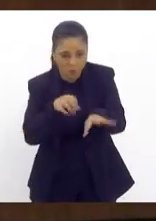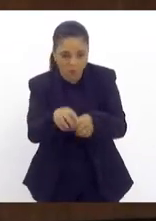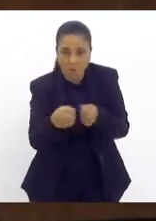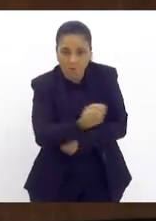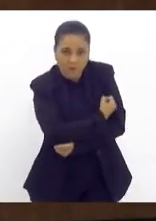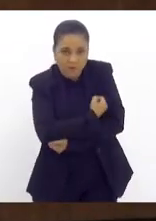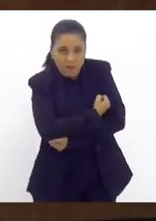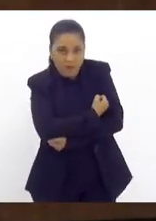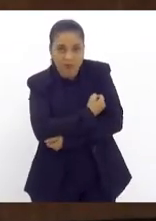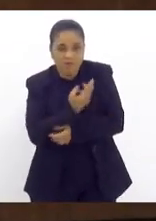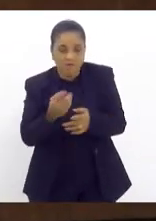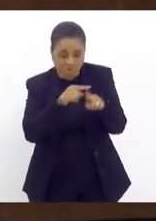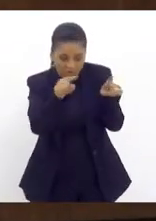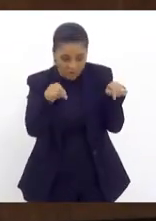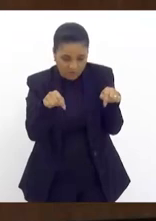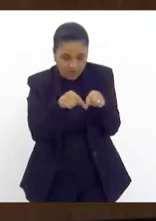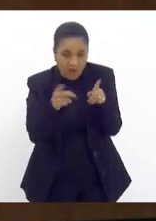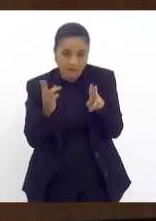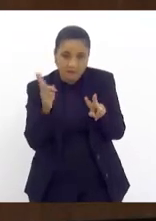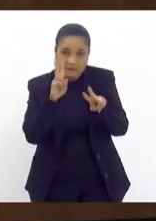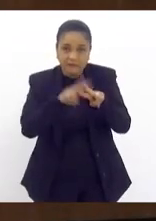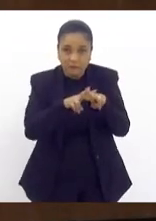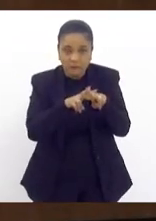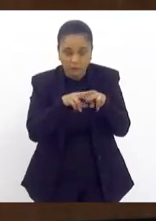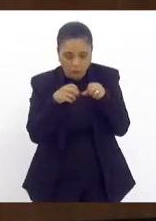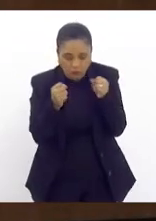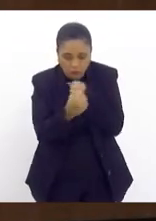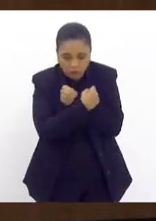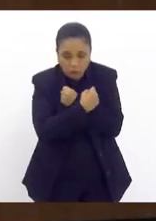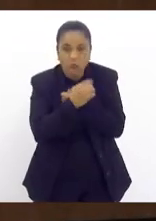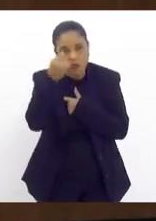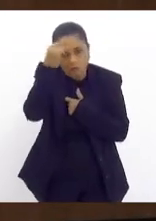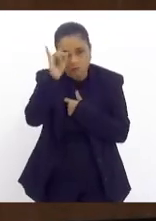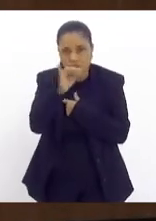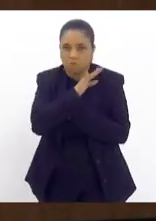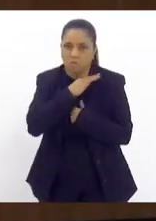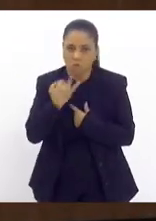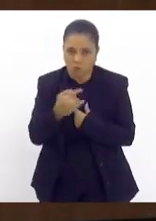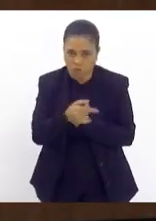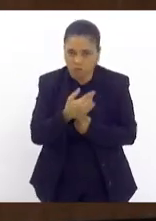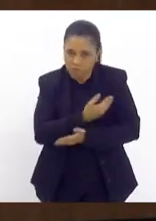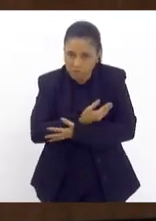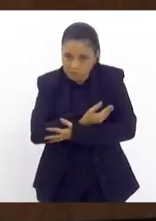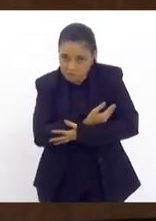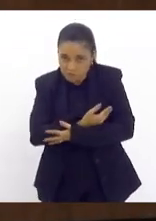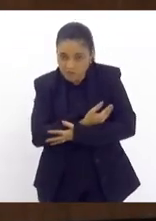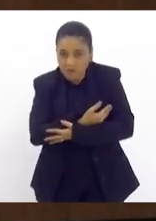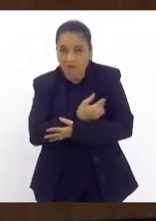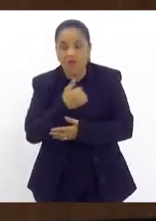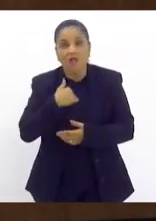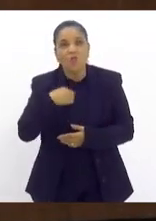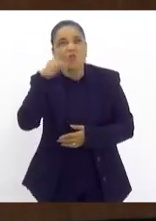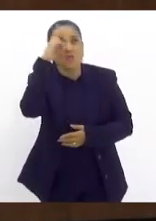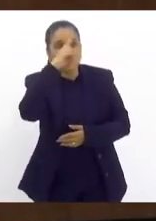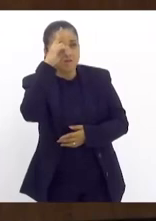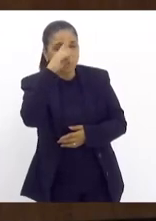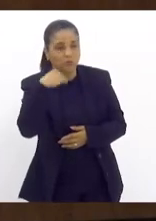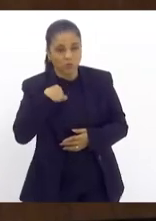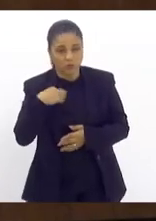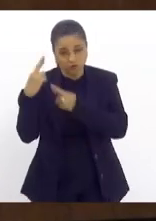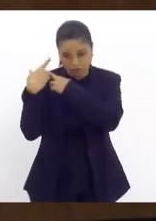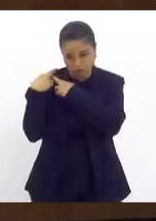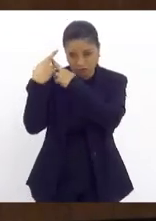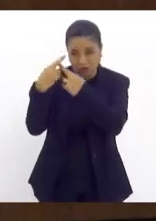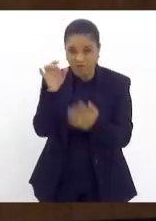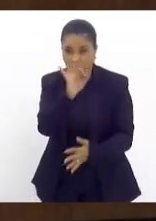no banheiro e assim evitar a morte dos bebês, e me lembrou muito, quando eu era chefe de polícia, a